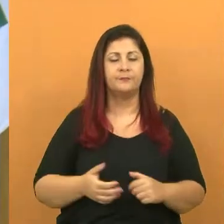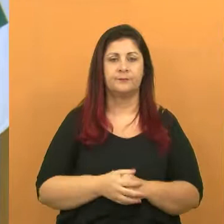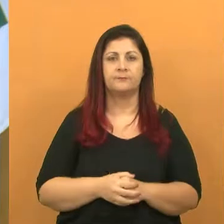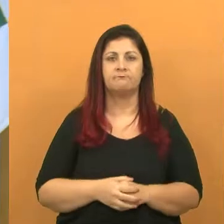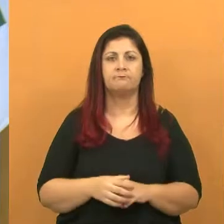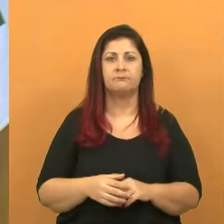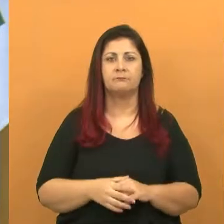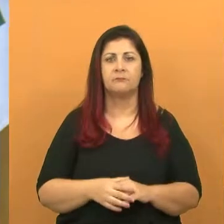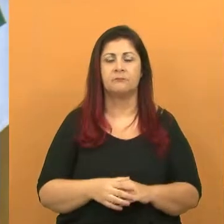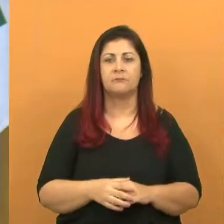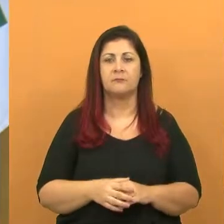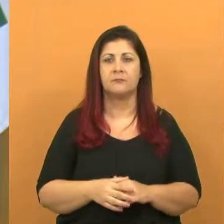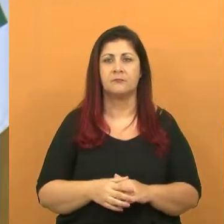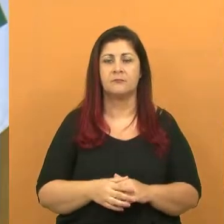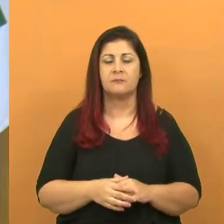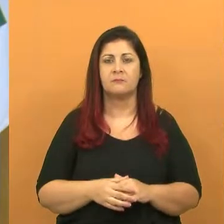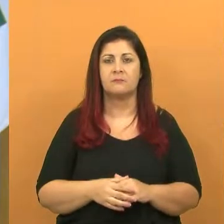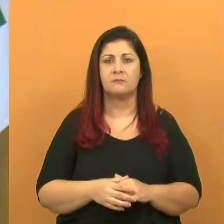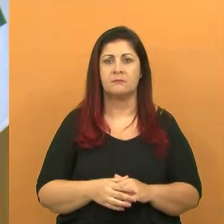dos